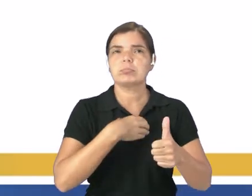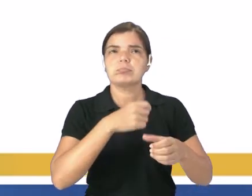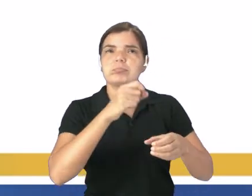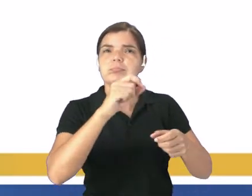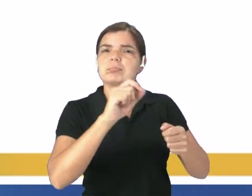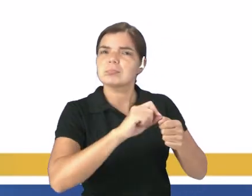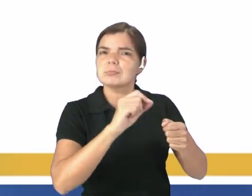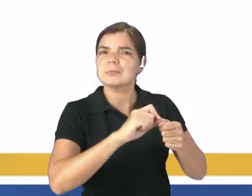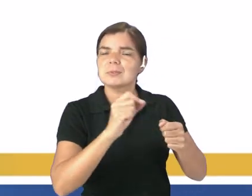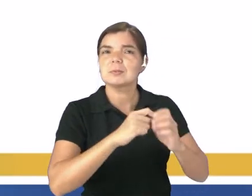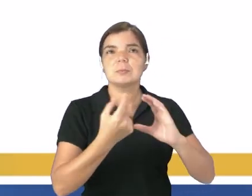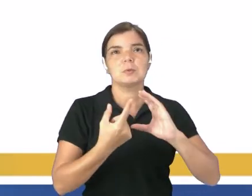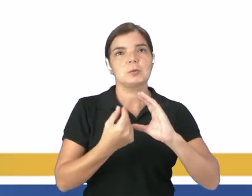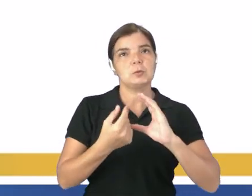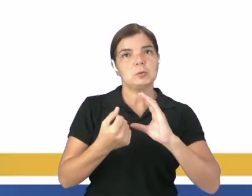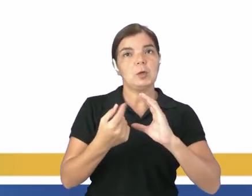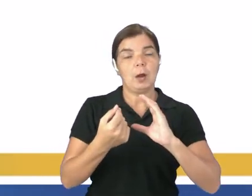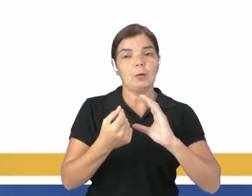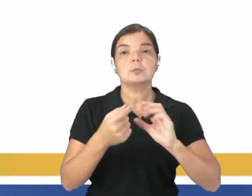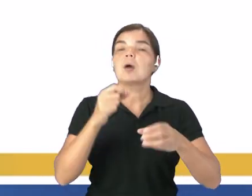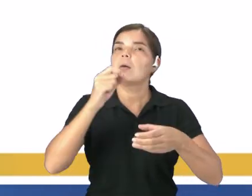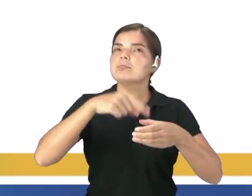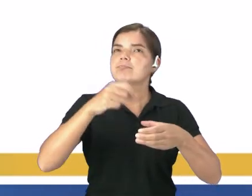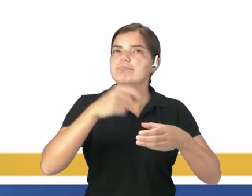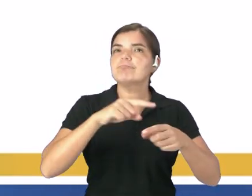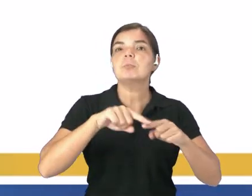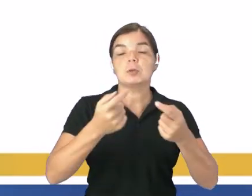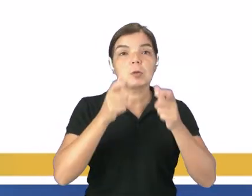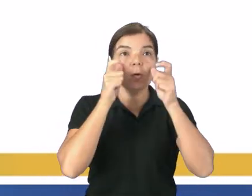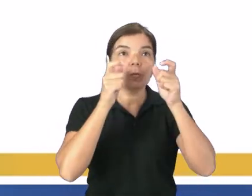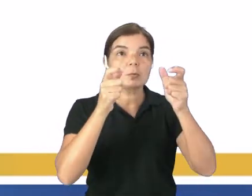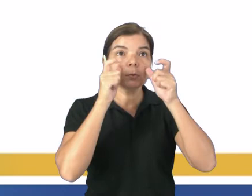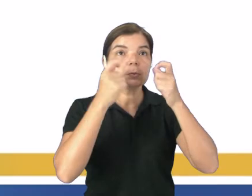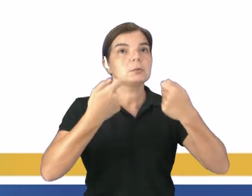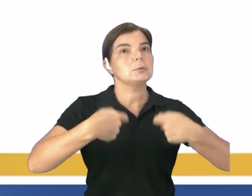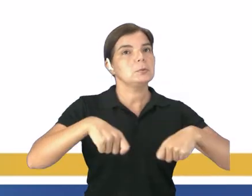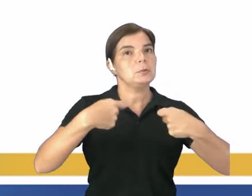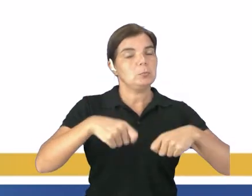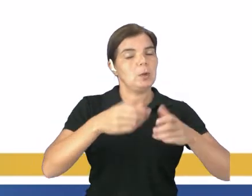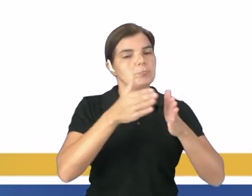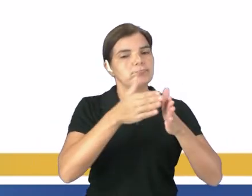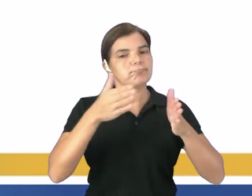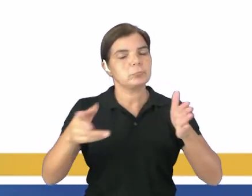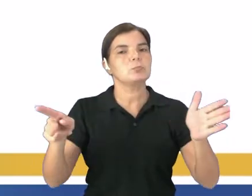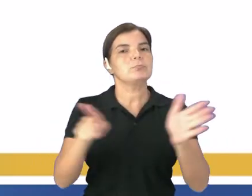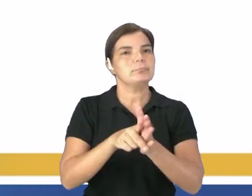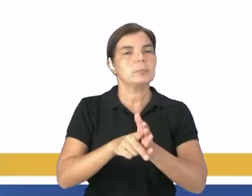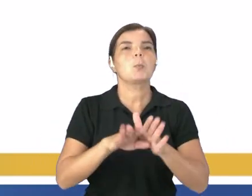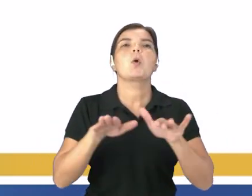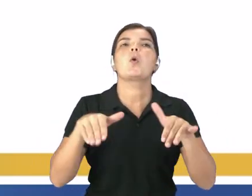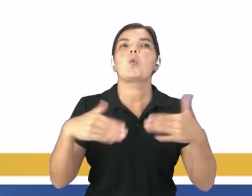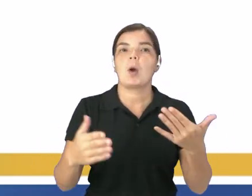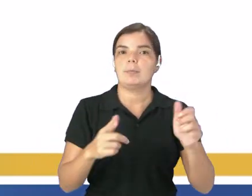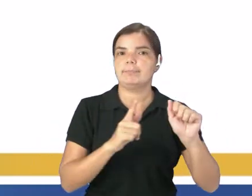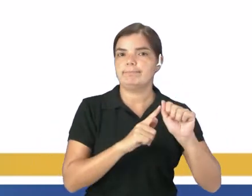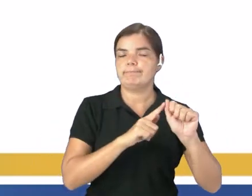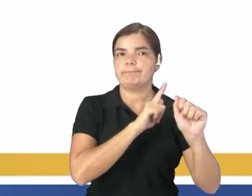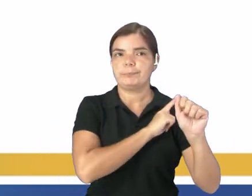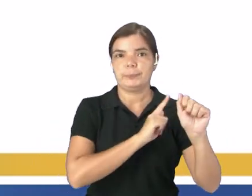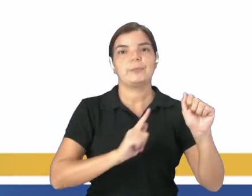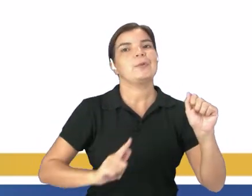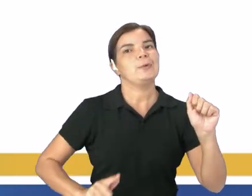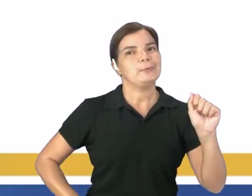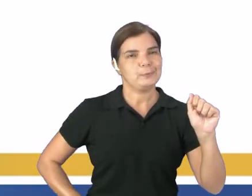no modo de produção capitalista, a produção atende aos interesses e necessidades de um segmento específico. Qual seria esse? Bom, é moleza,